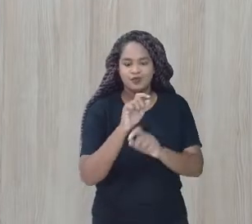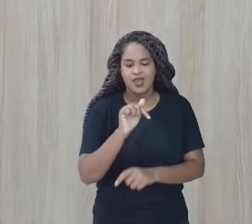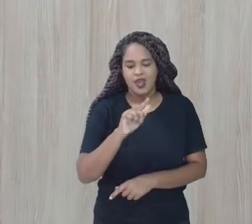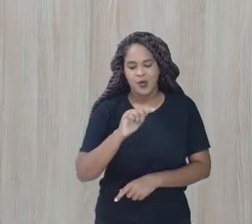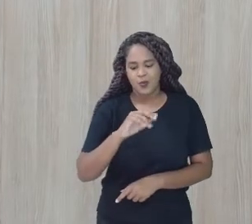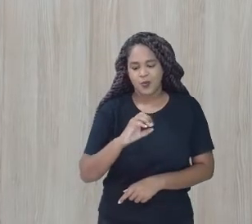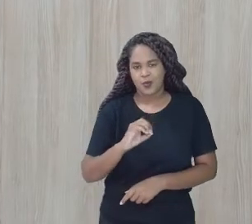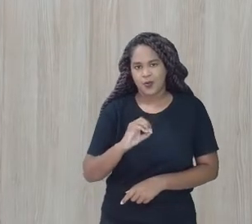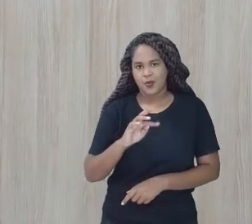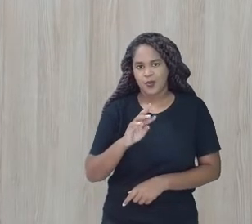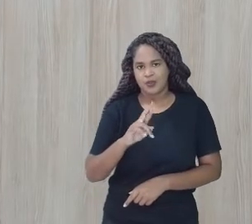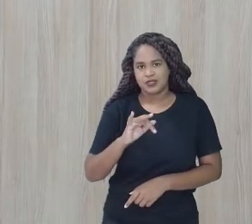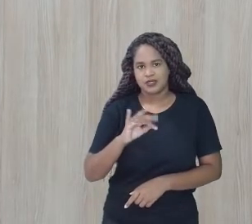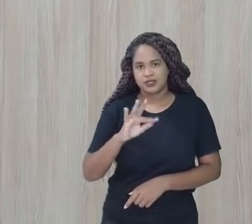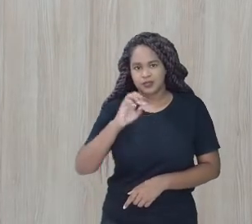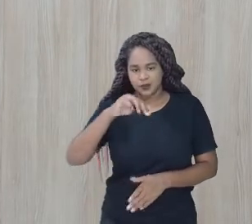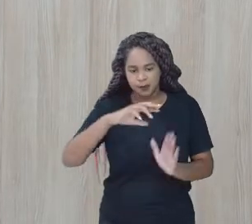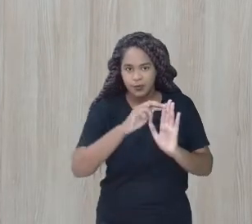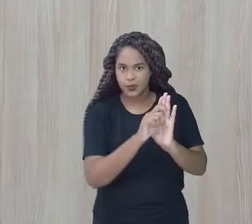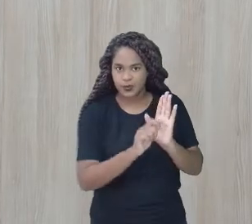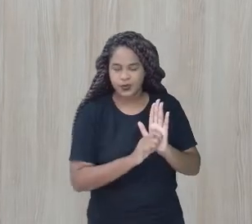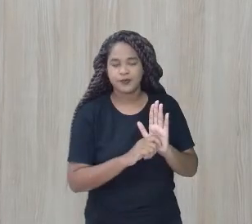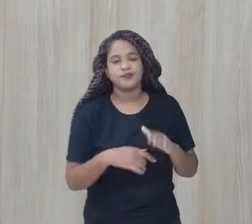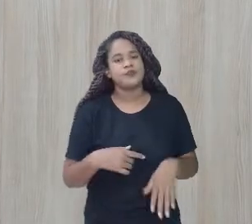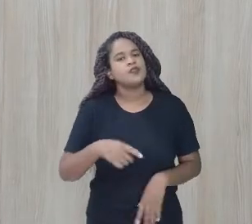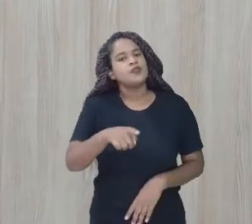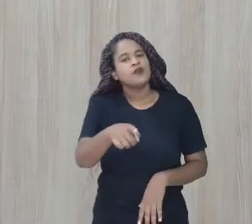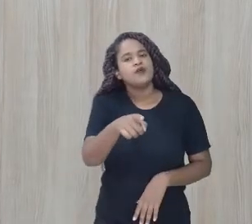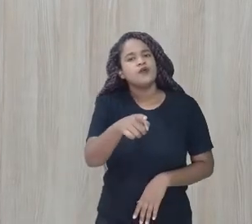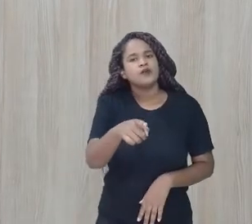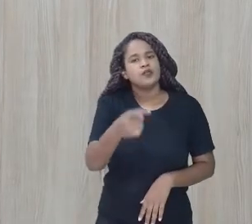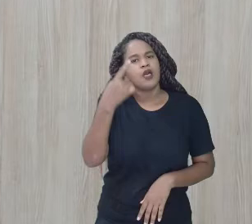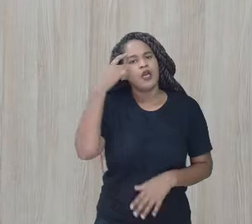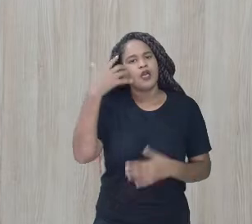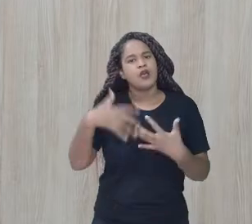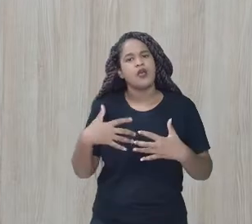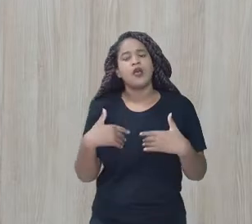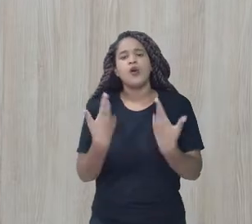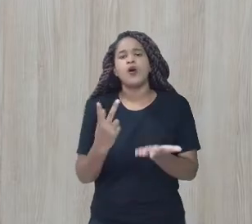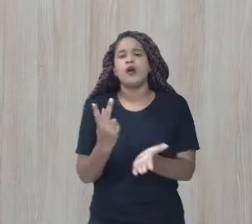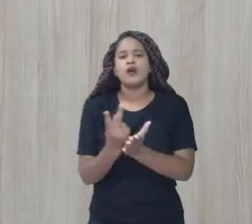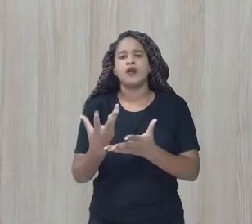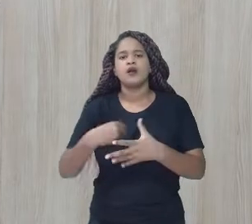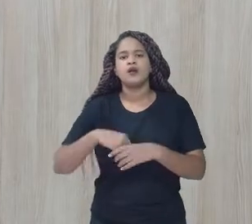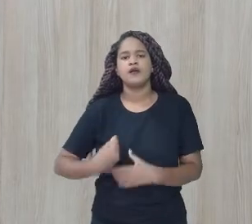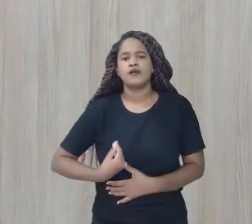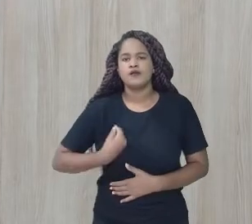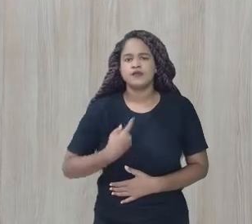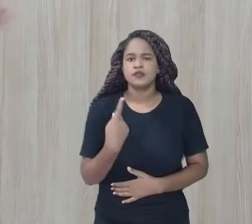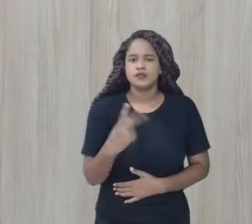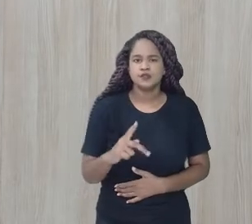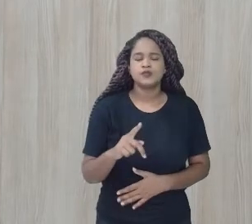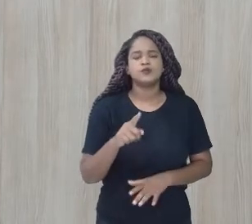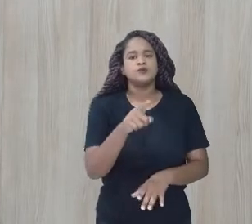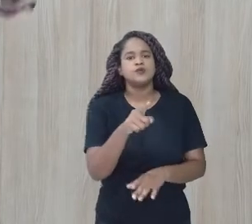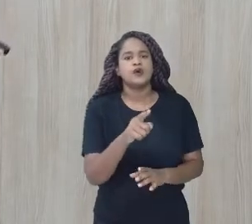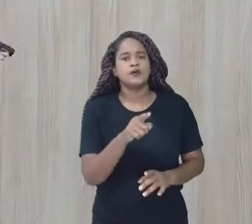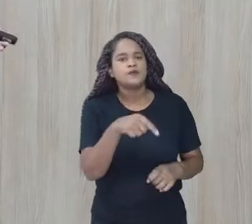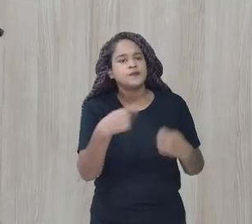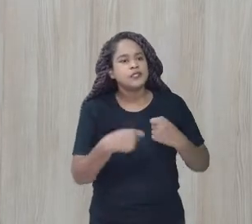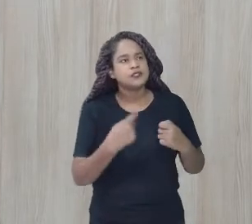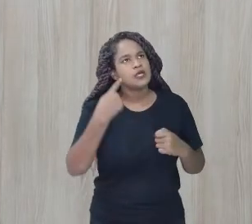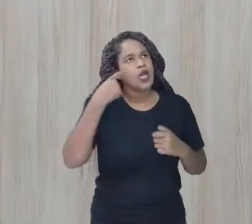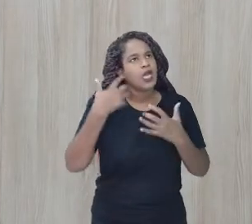dia que a gente começa pensando, ó, se eu fizer isso, eu vou chegar em tal situação. Se eu fizer aquele outro caminho, eu vou chegar em